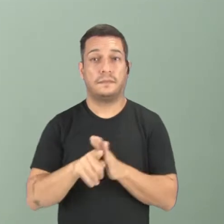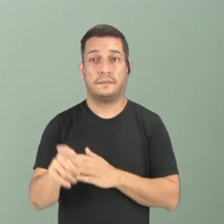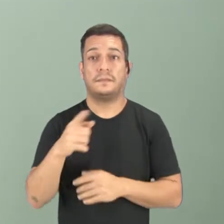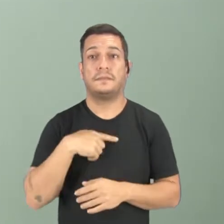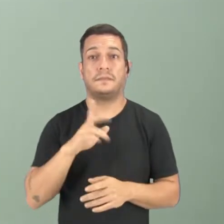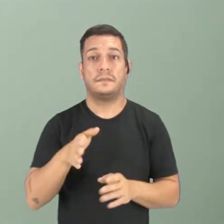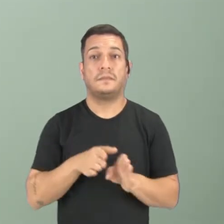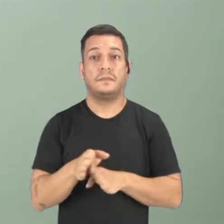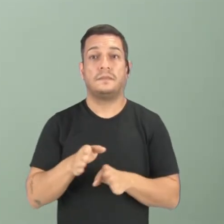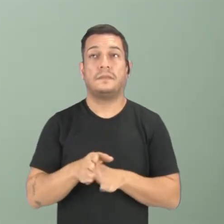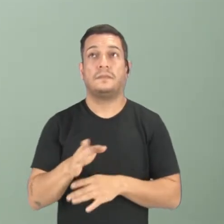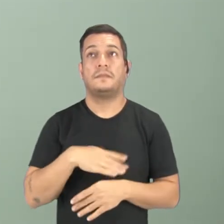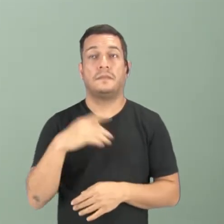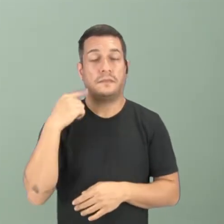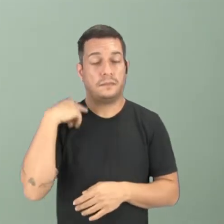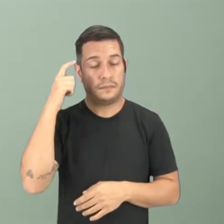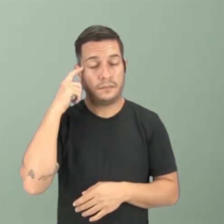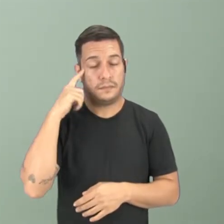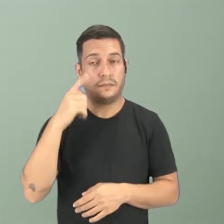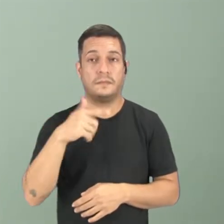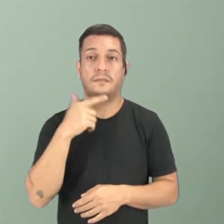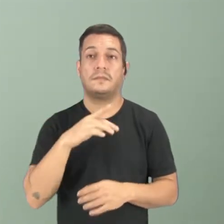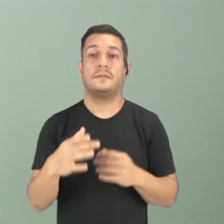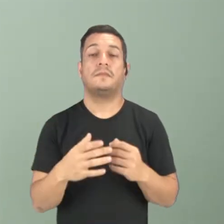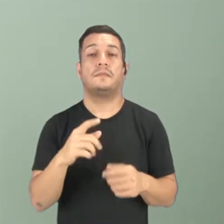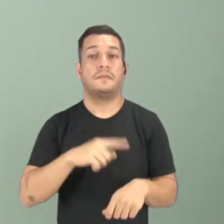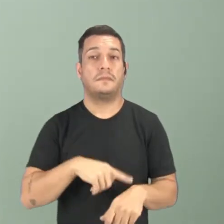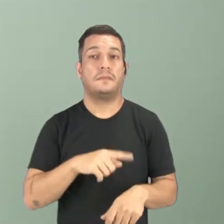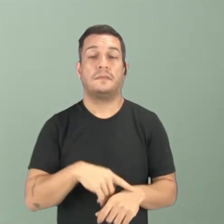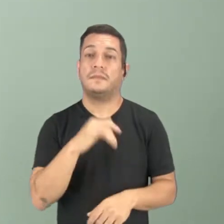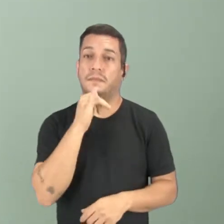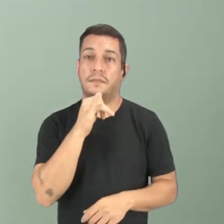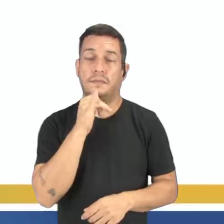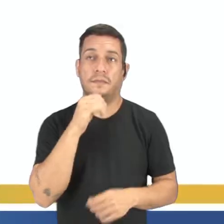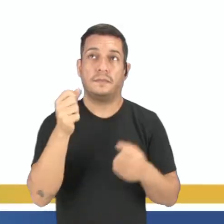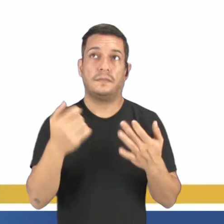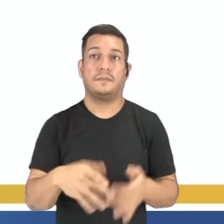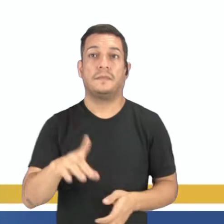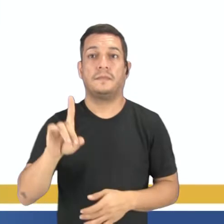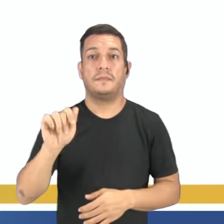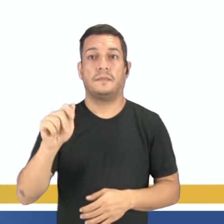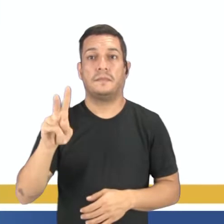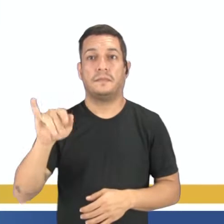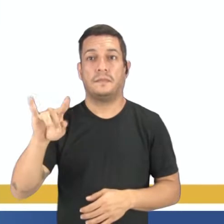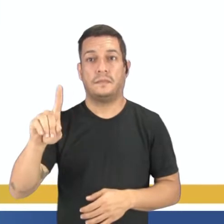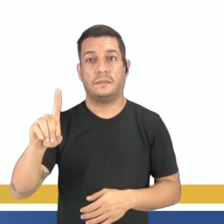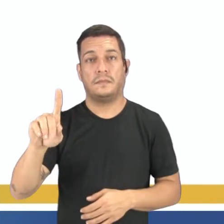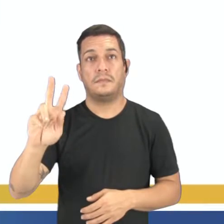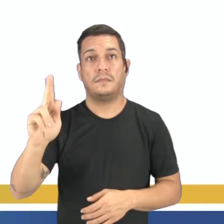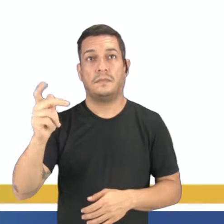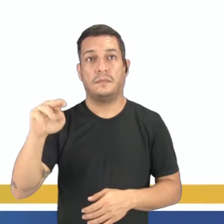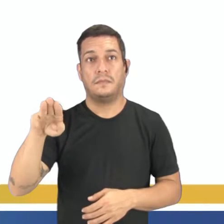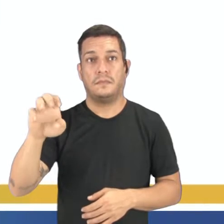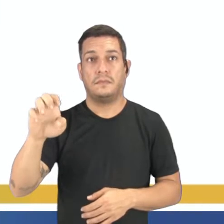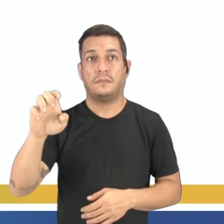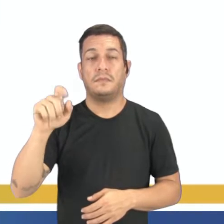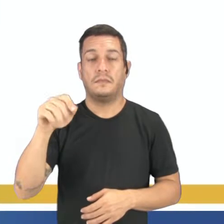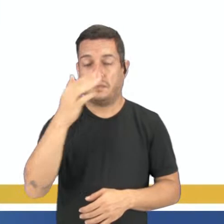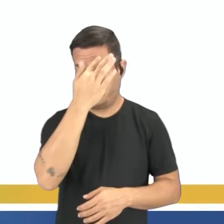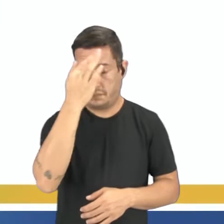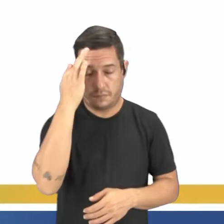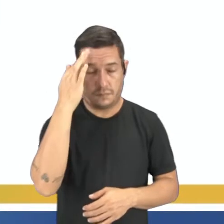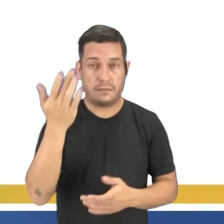eu já oriento todo o meu raciocínio para eu ganhar tempo. Por exemplo, está falando de David Hume. O que eu sei de David Hume? David Hume é um